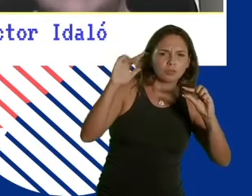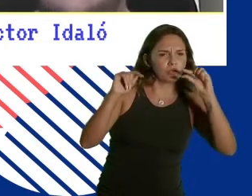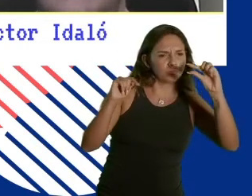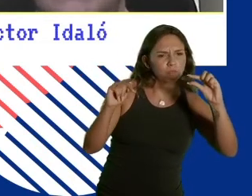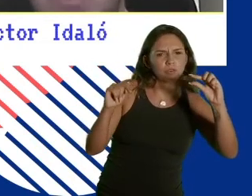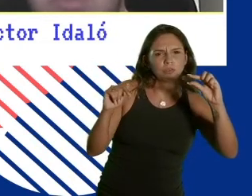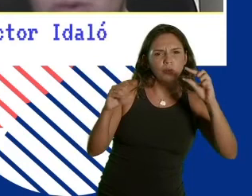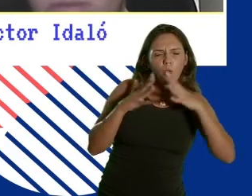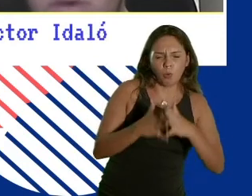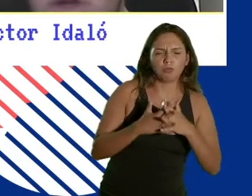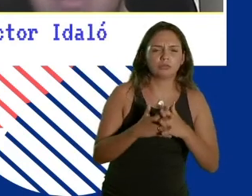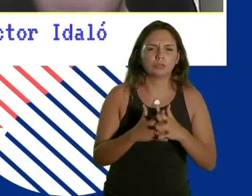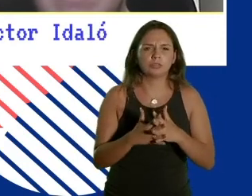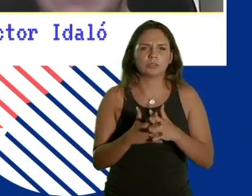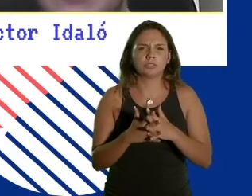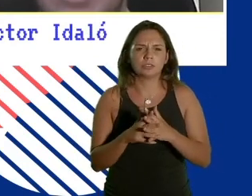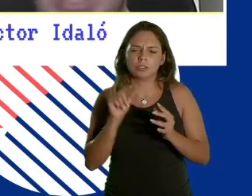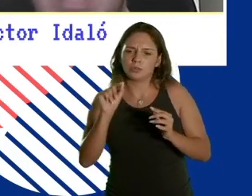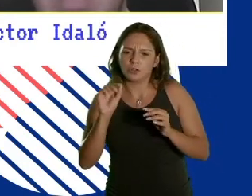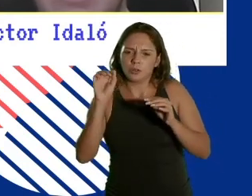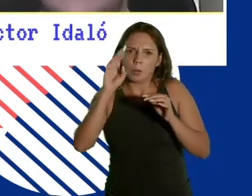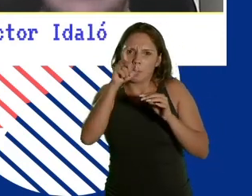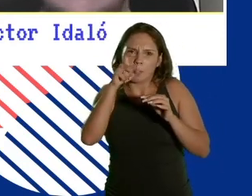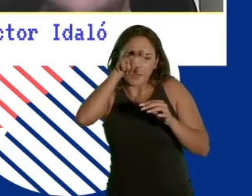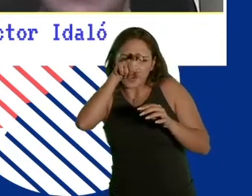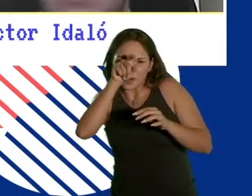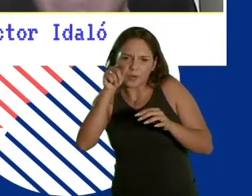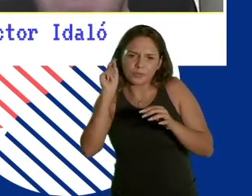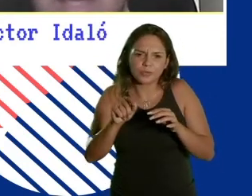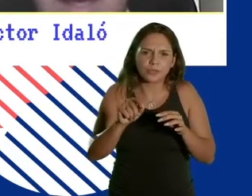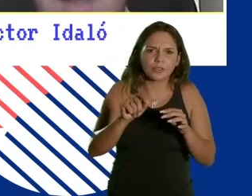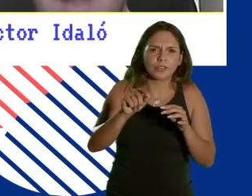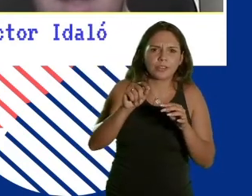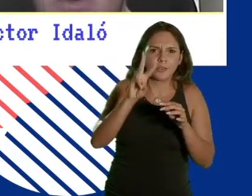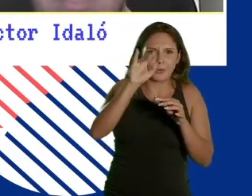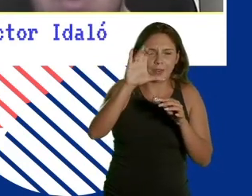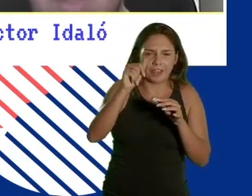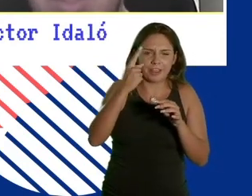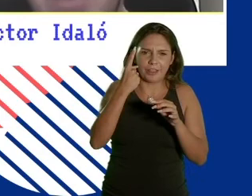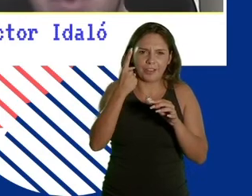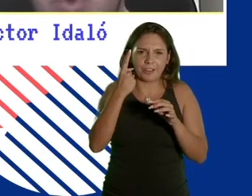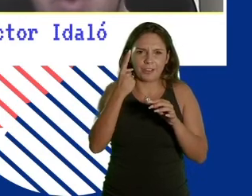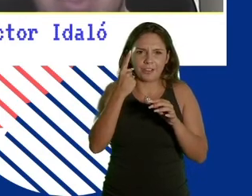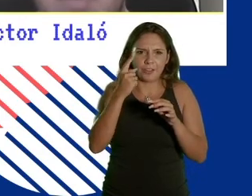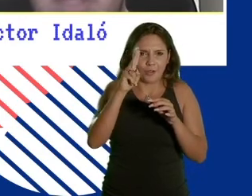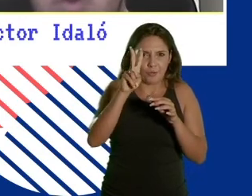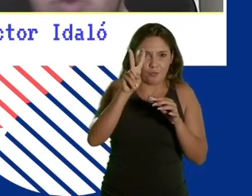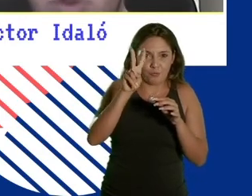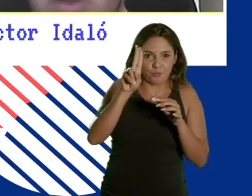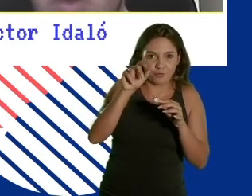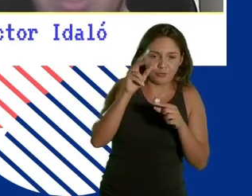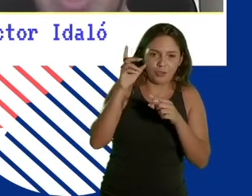de cada confusão. Umas pitadas de bruxaria, de velados rituais Wicca, umas doses de voodoo, de